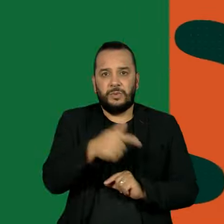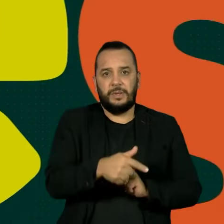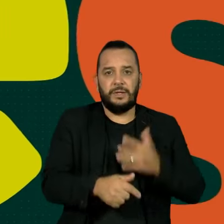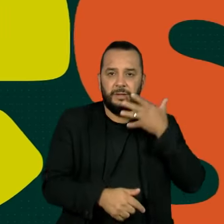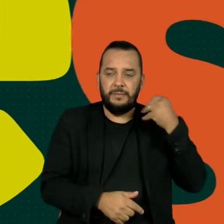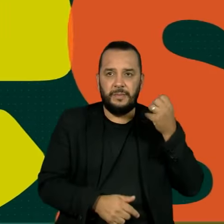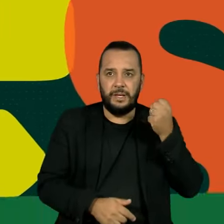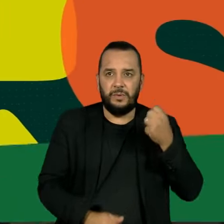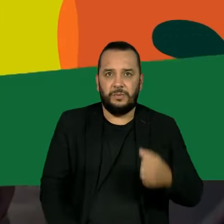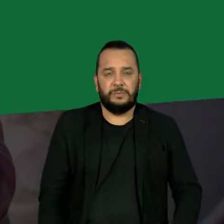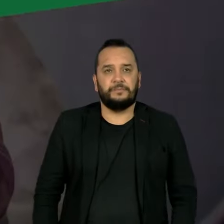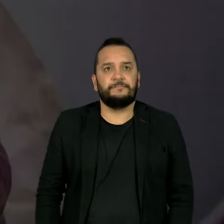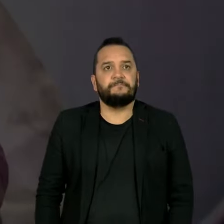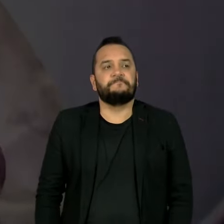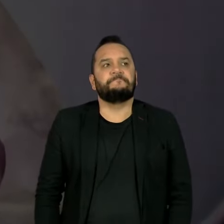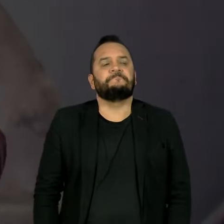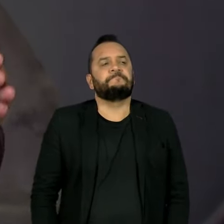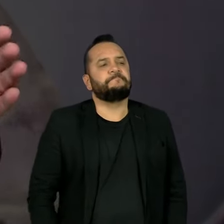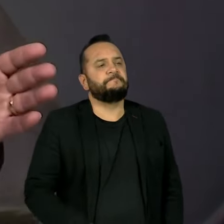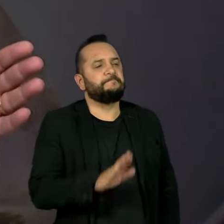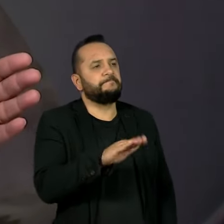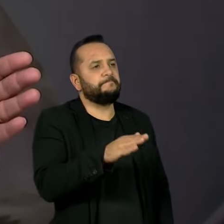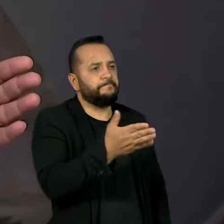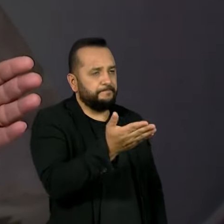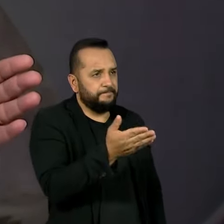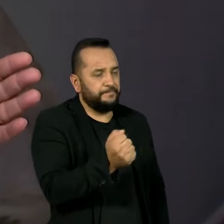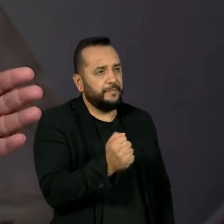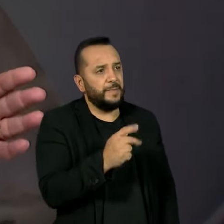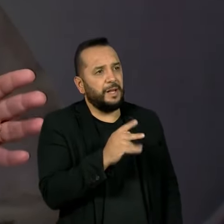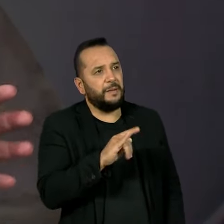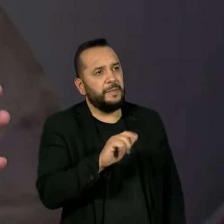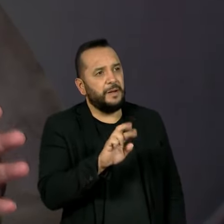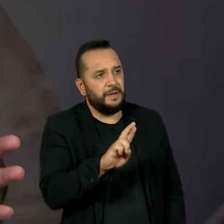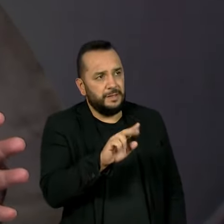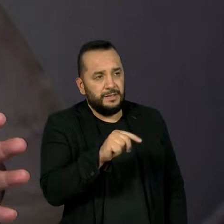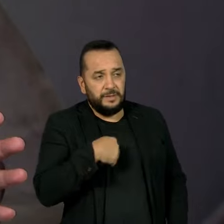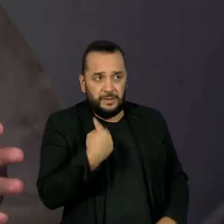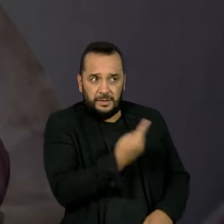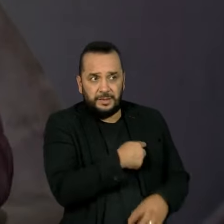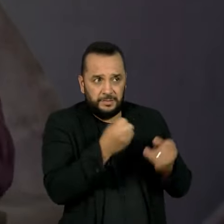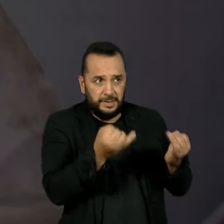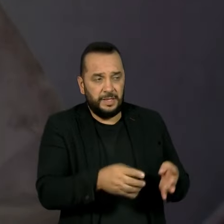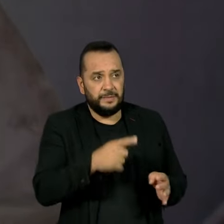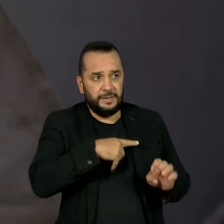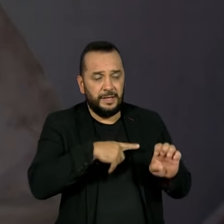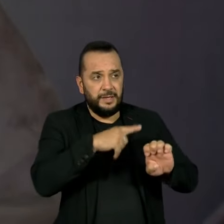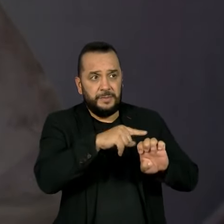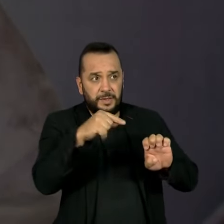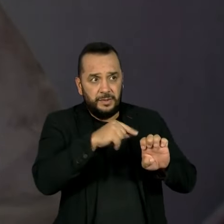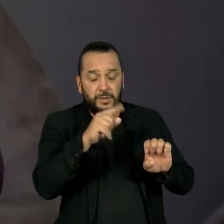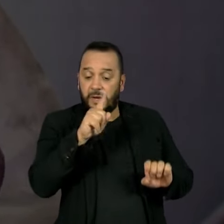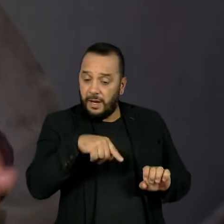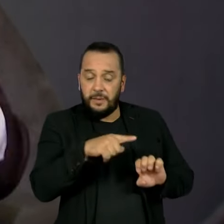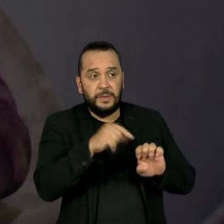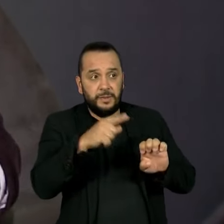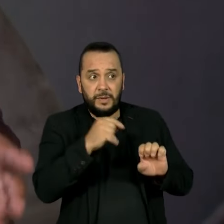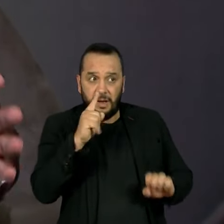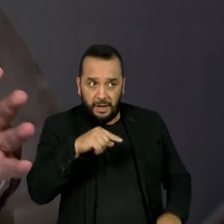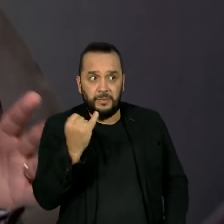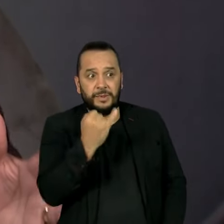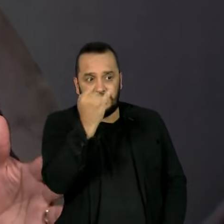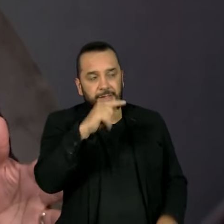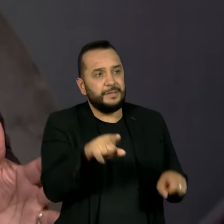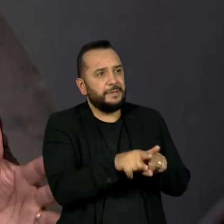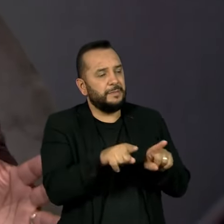brancos. Ô Kleber, nós estamos falando que tem os empreendedores, empreender é importante, é bom, nós estamos dizendo que